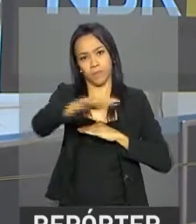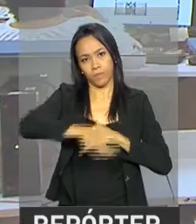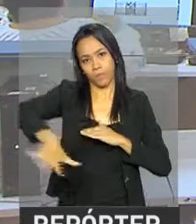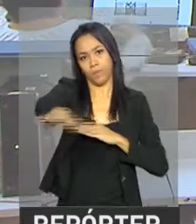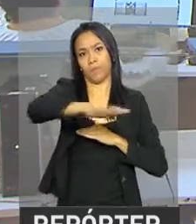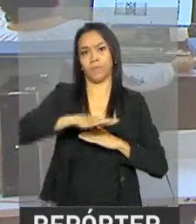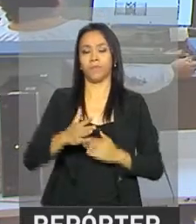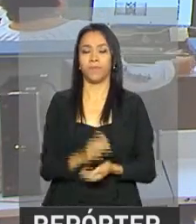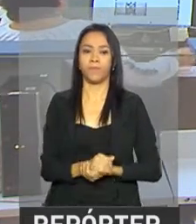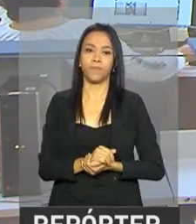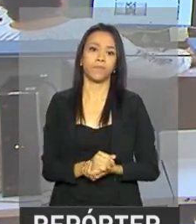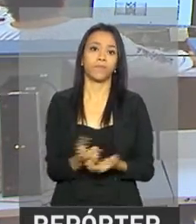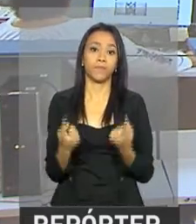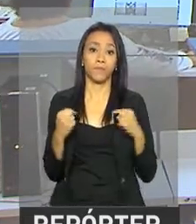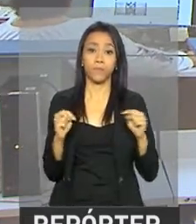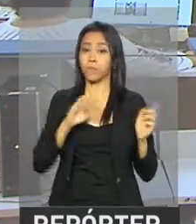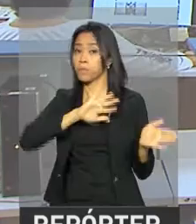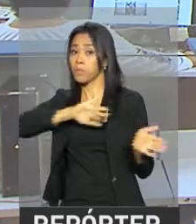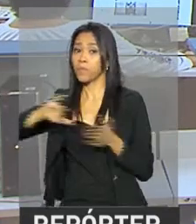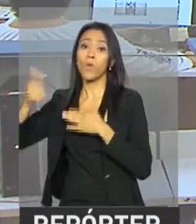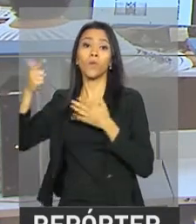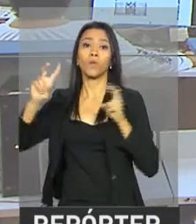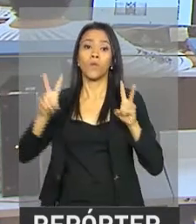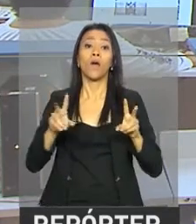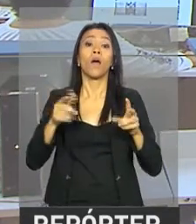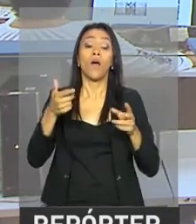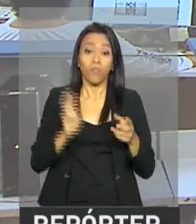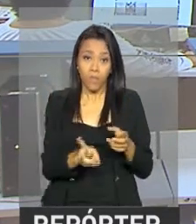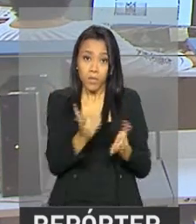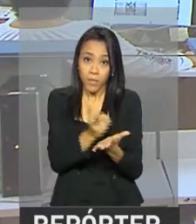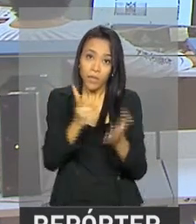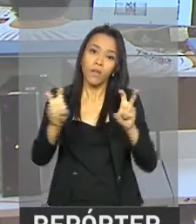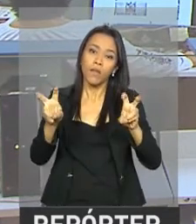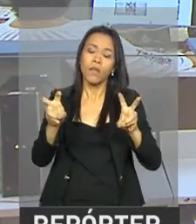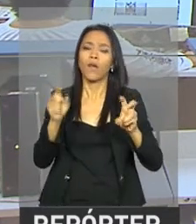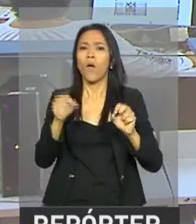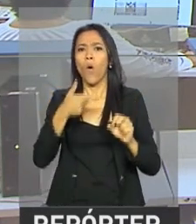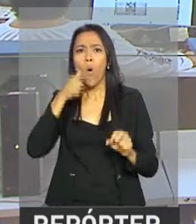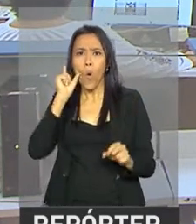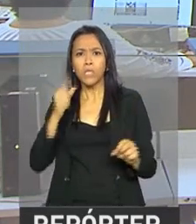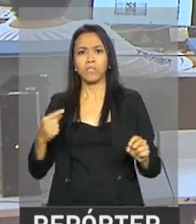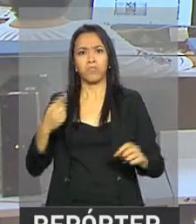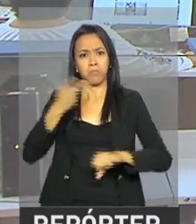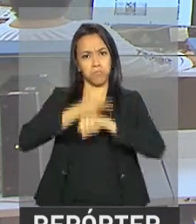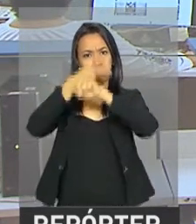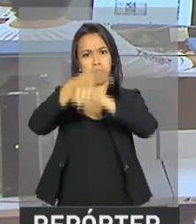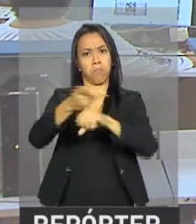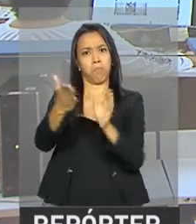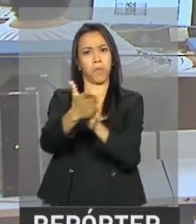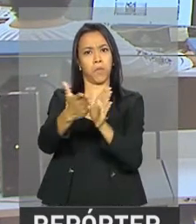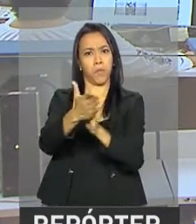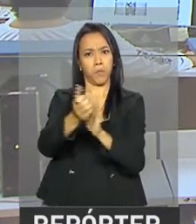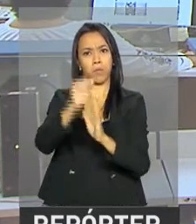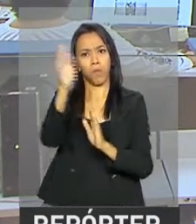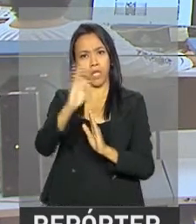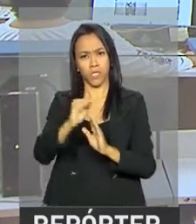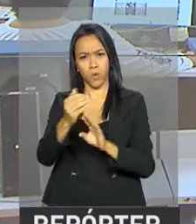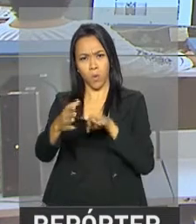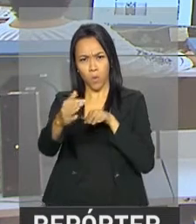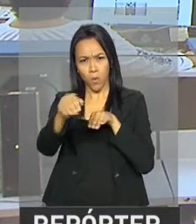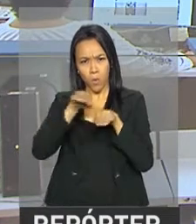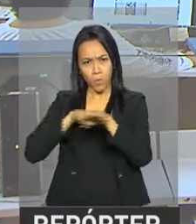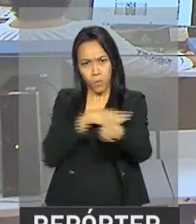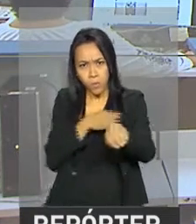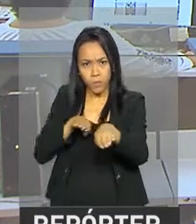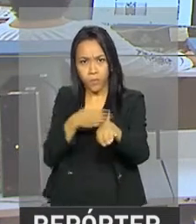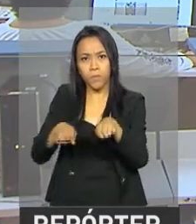autódromo. E falando sobre Interlagos, ontem foi o Grande Prêmio do Brasil de Fórmula 1. O inglês Lewis